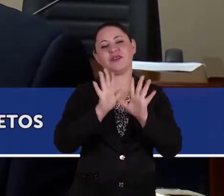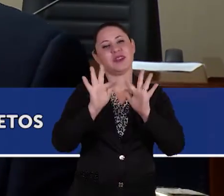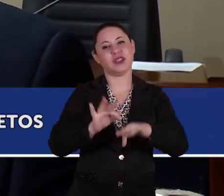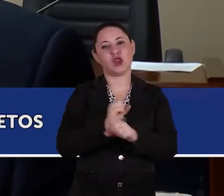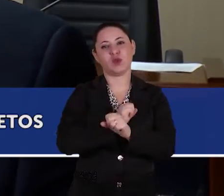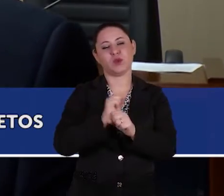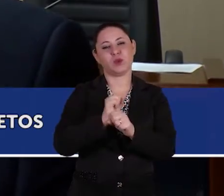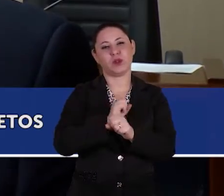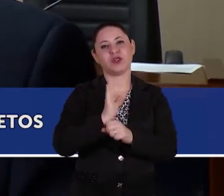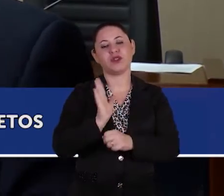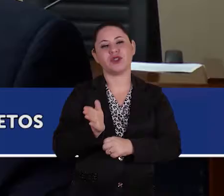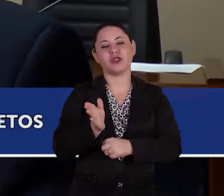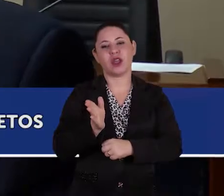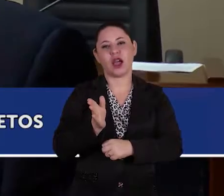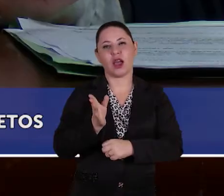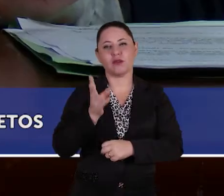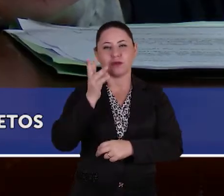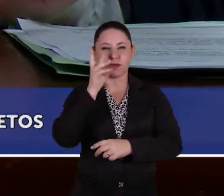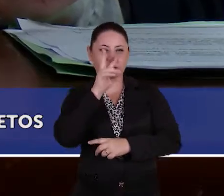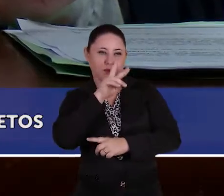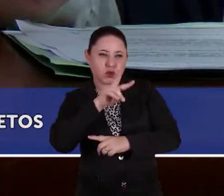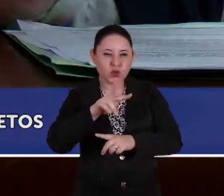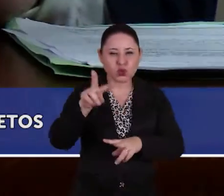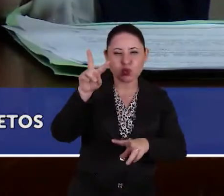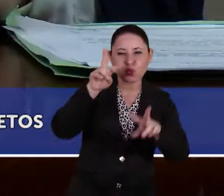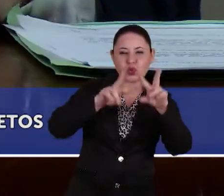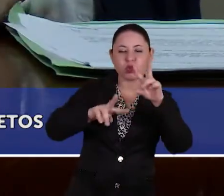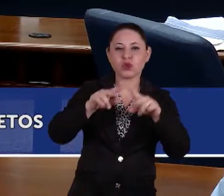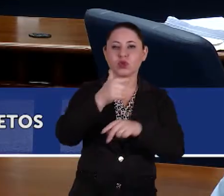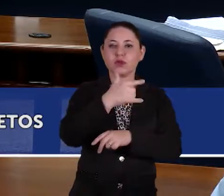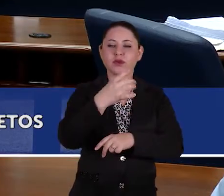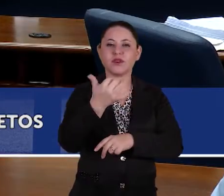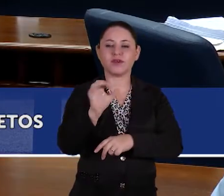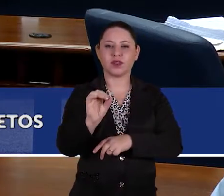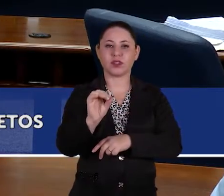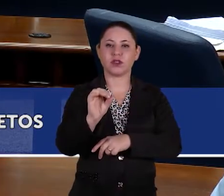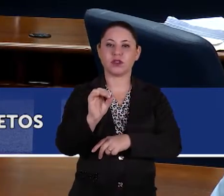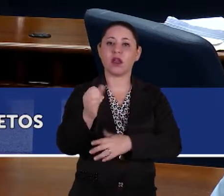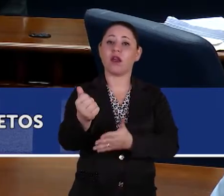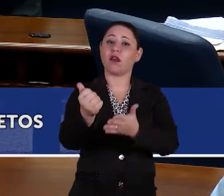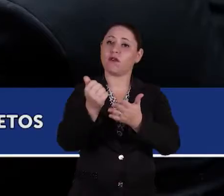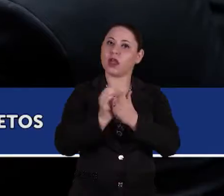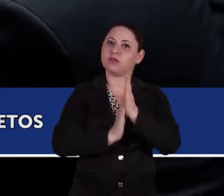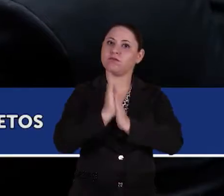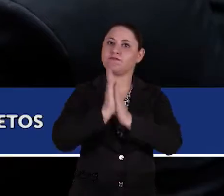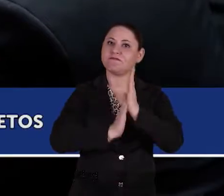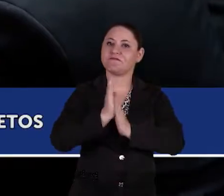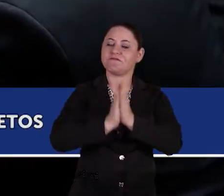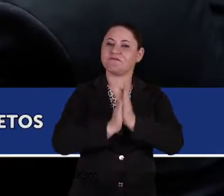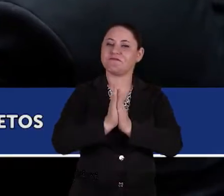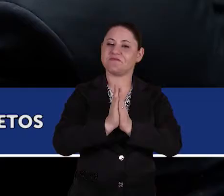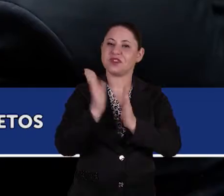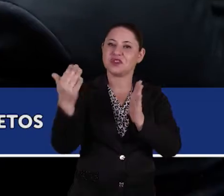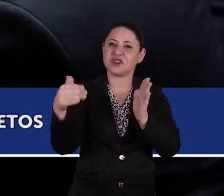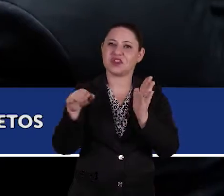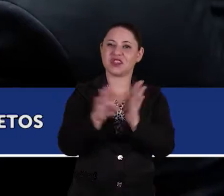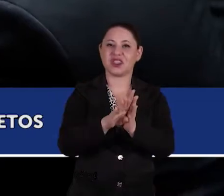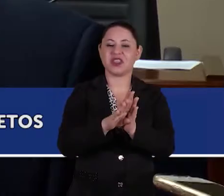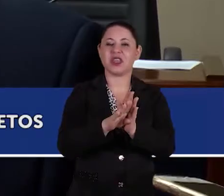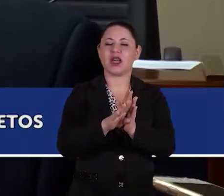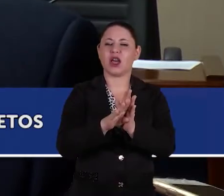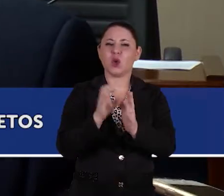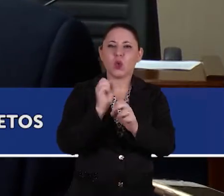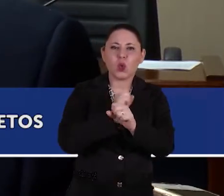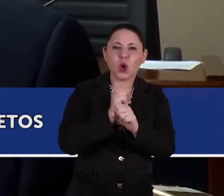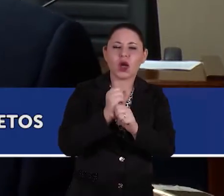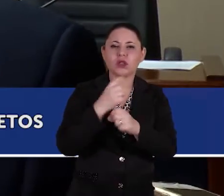ano e já visualizando 2020, e obviamente que 2020 vem com uma grande expectativa. A gente sabe que é um